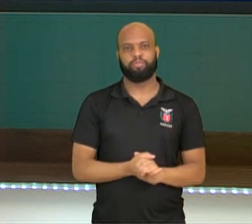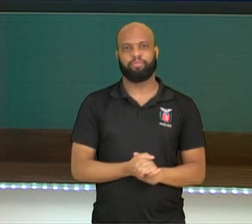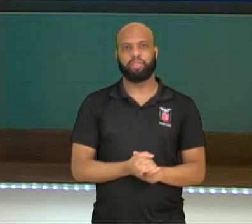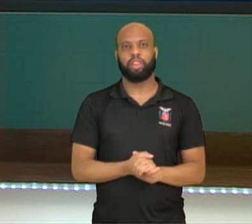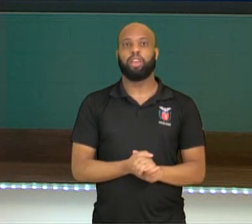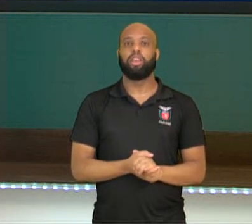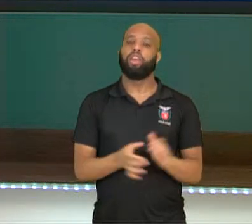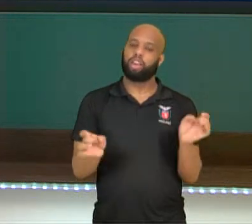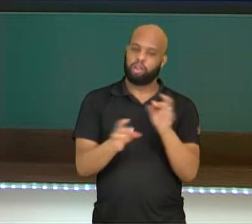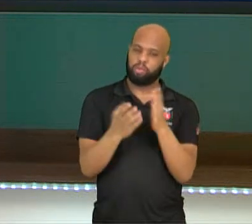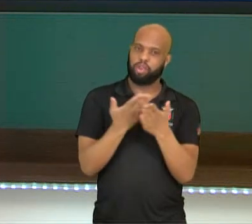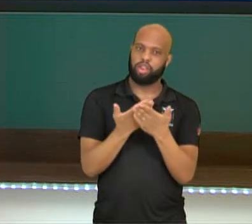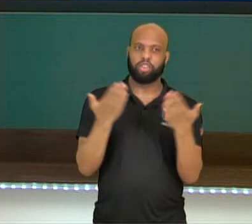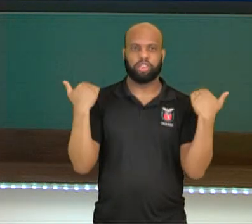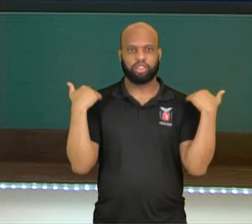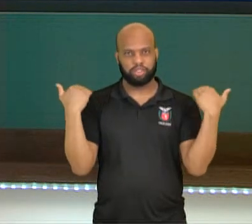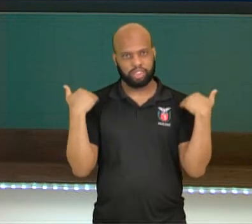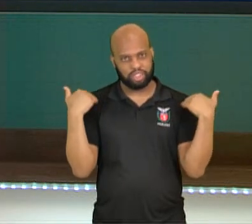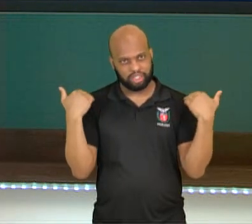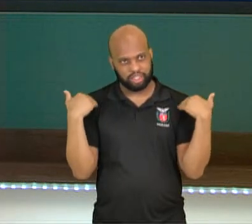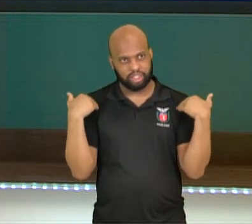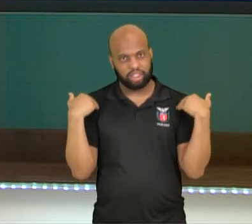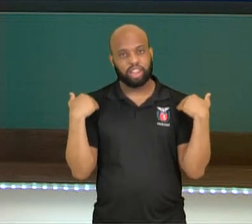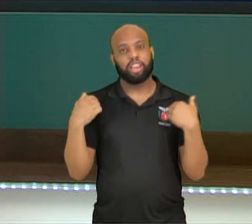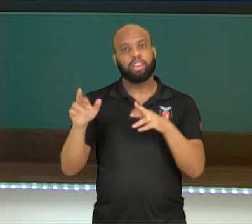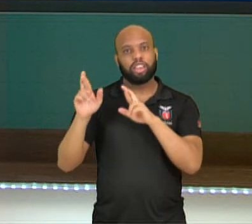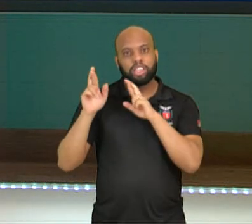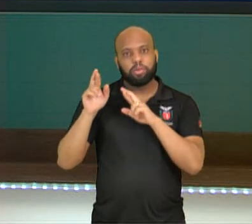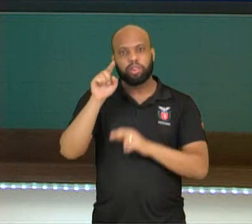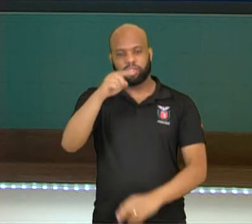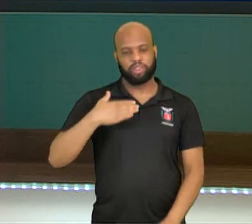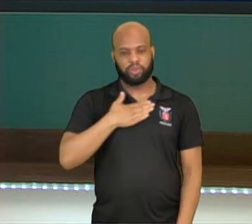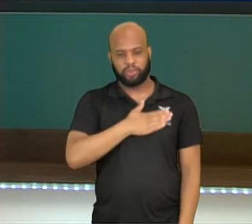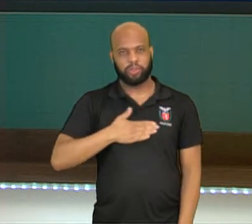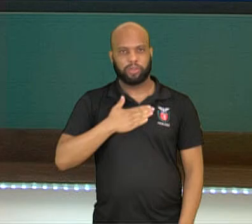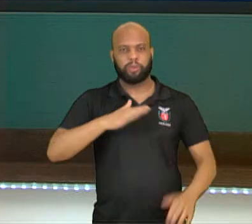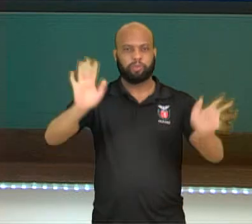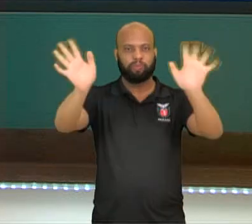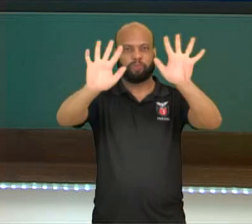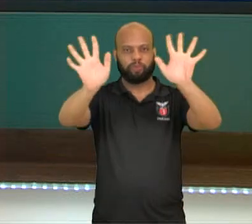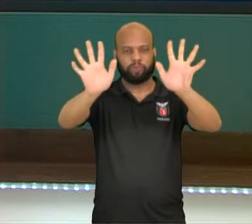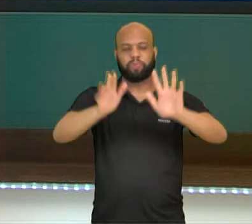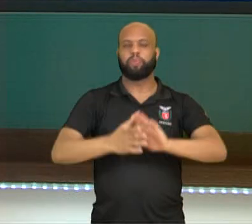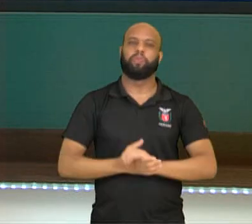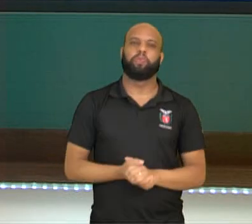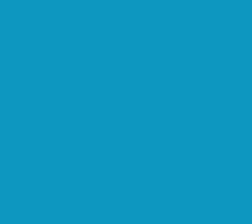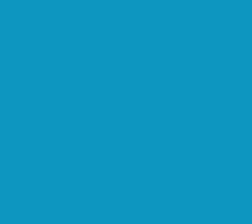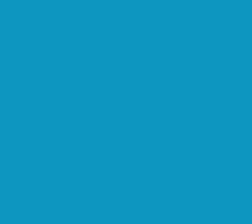finalizamos mais uma aula de Educação Física. Eu espero que vocês tenham gostado. Até breve.